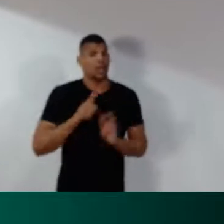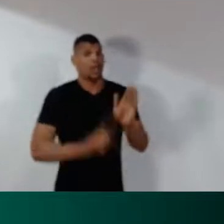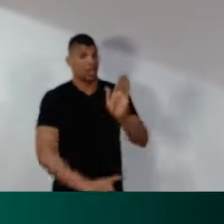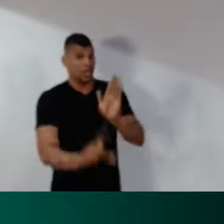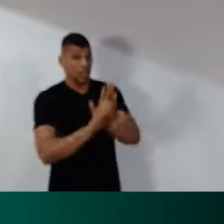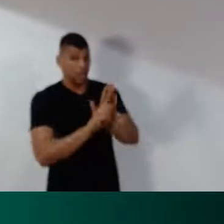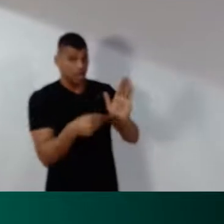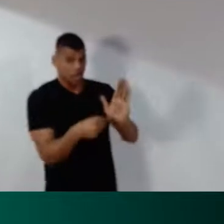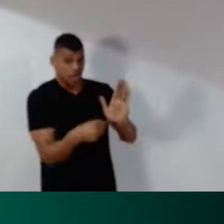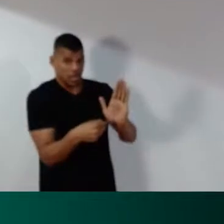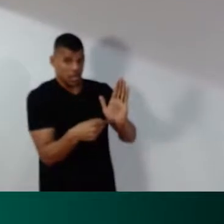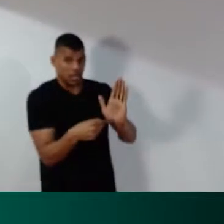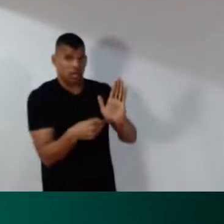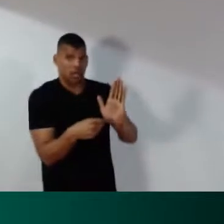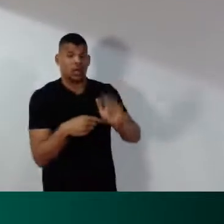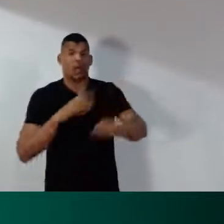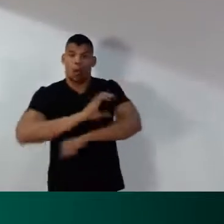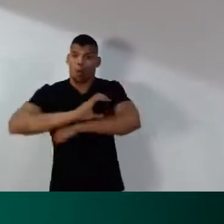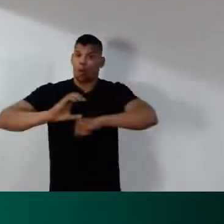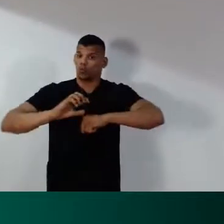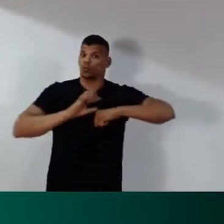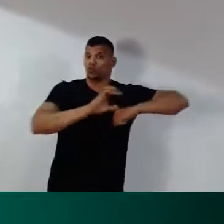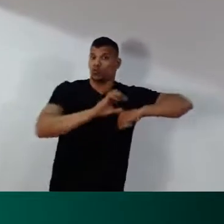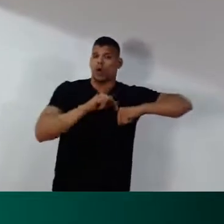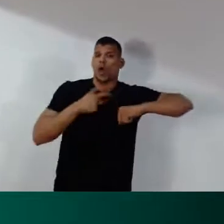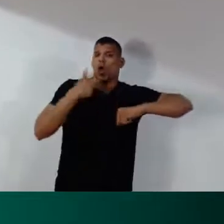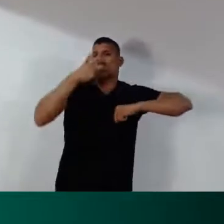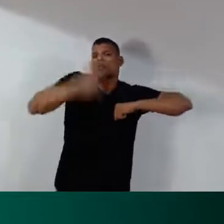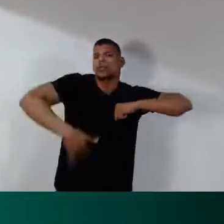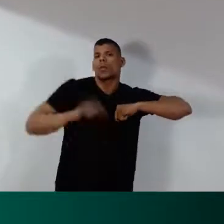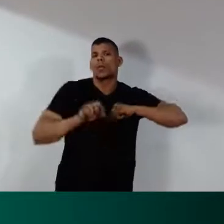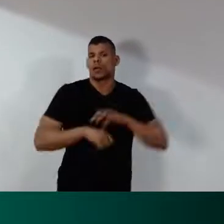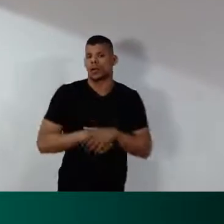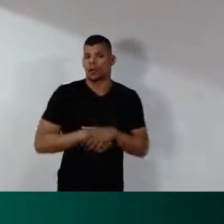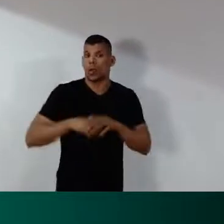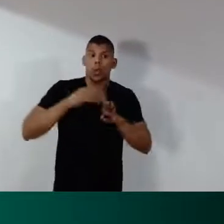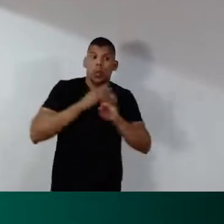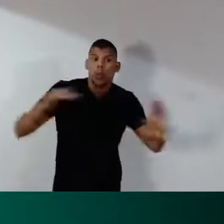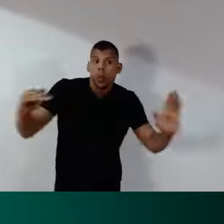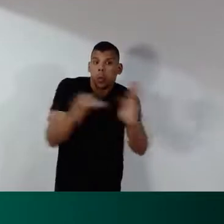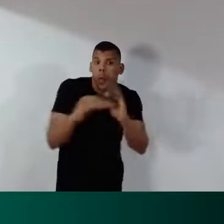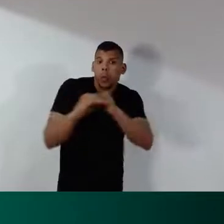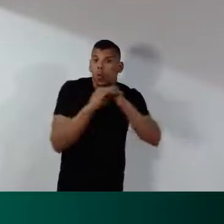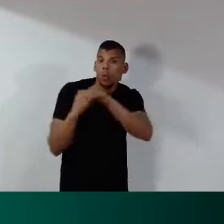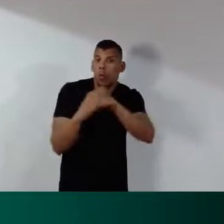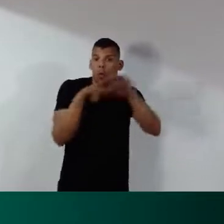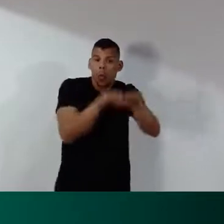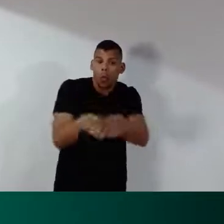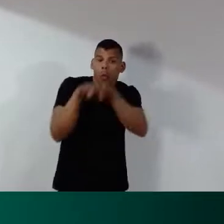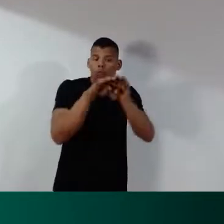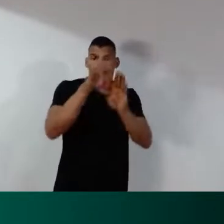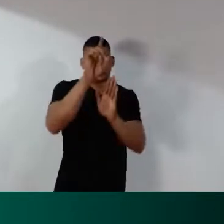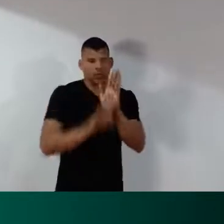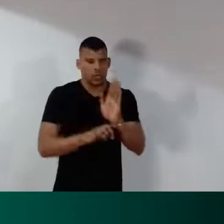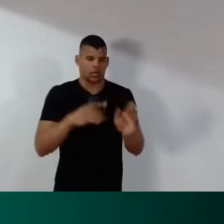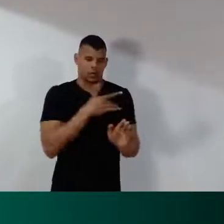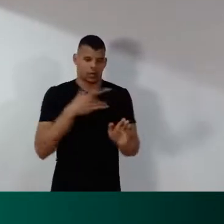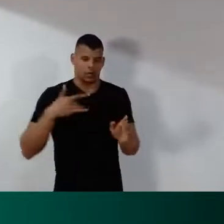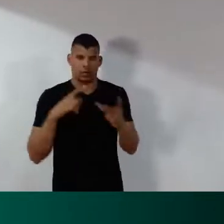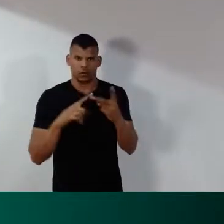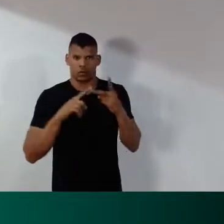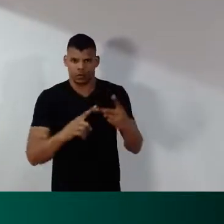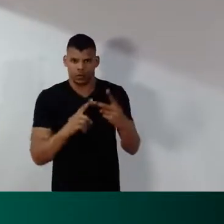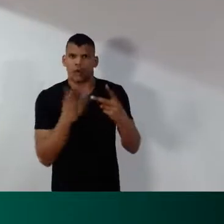leis na nova constituição dizendo que todo mundo tem direito e não tem direito ao Murata do mundo tem direito à saúde